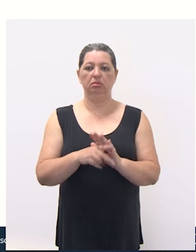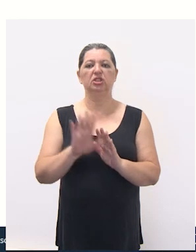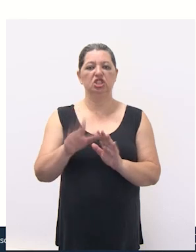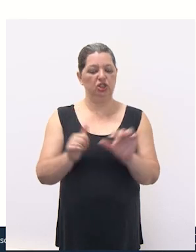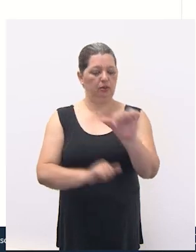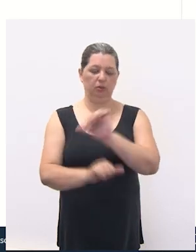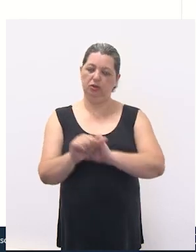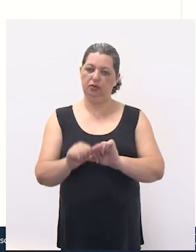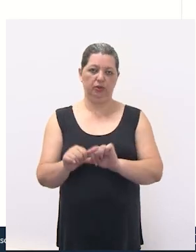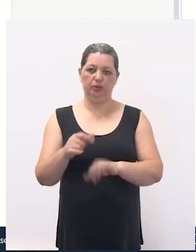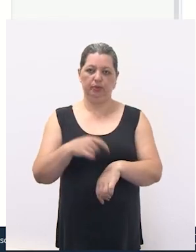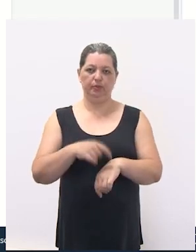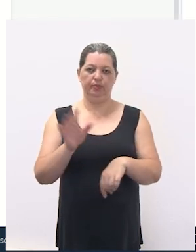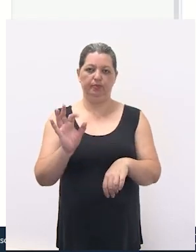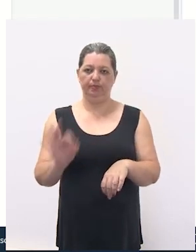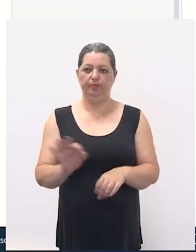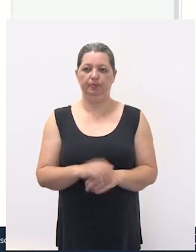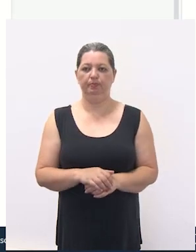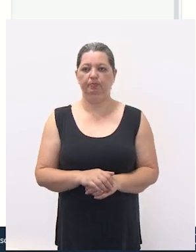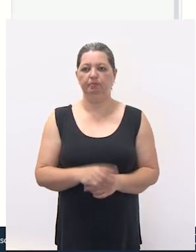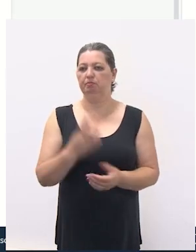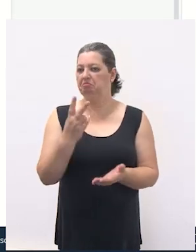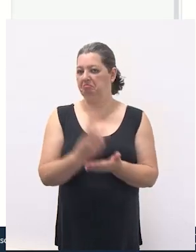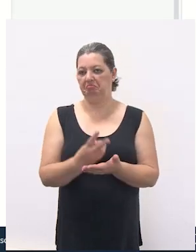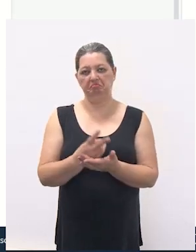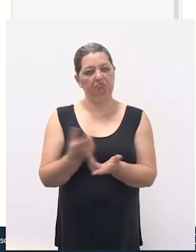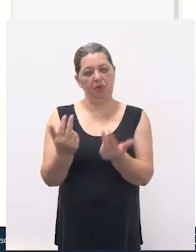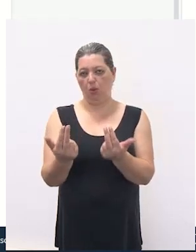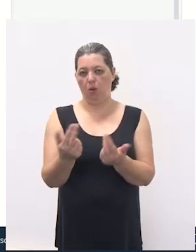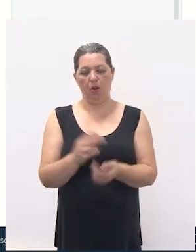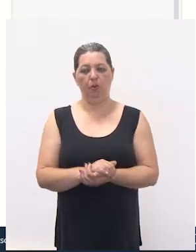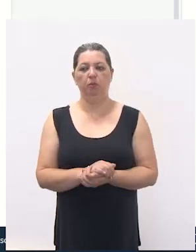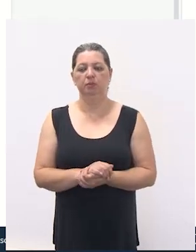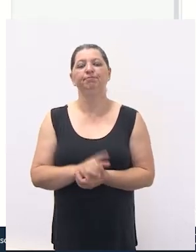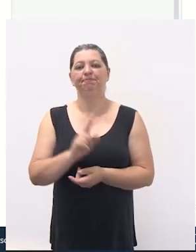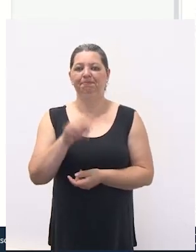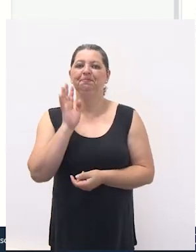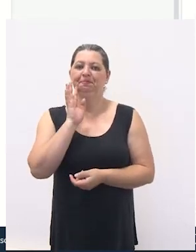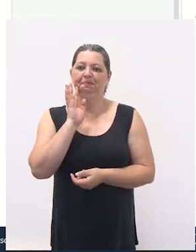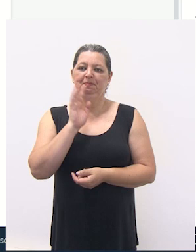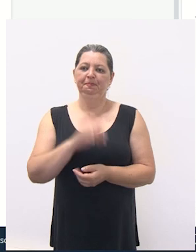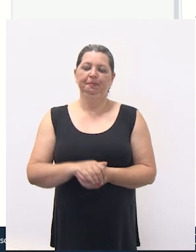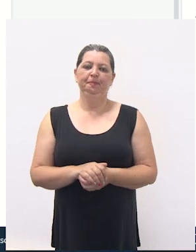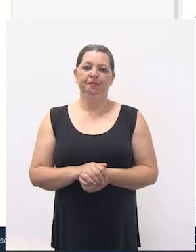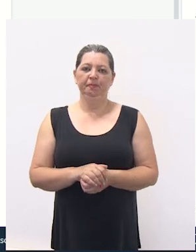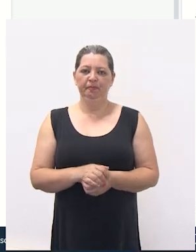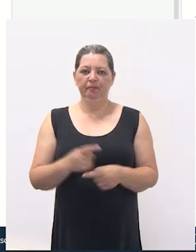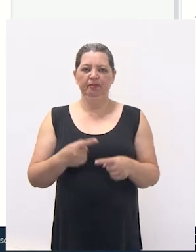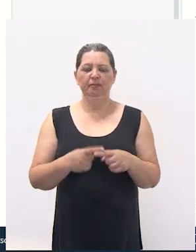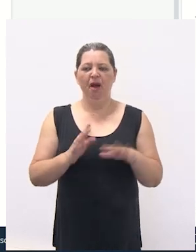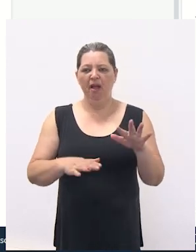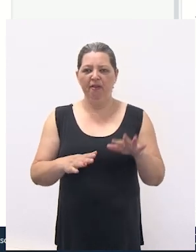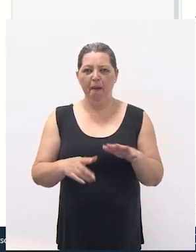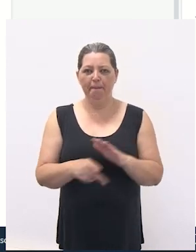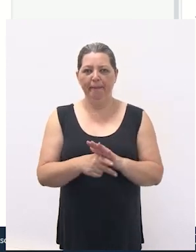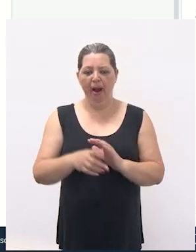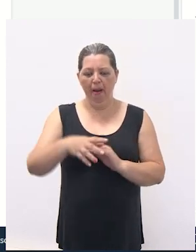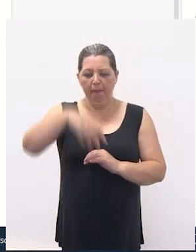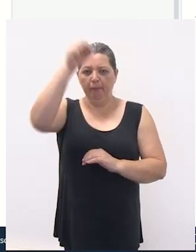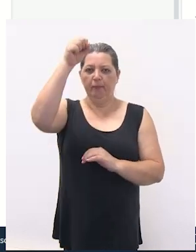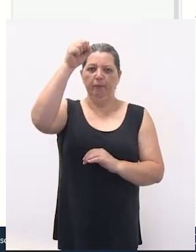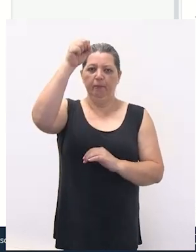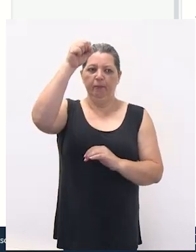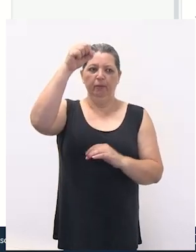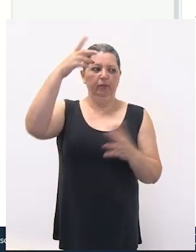aqui. Tá vendo? Ele vai abrir do mesmo jeito que eu deixei. Então isso é bacana, né? Às vezes a gente está fazendo, deu uma queda de energia em casa,